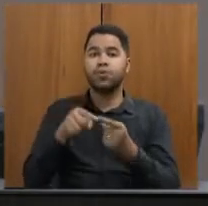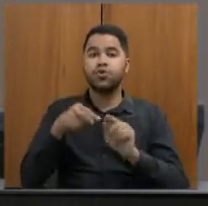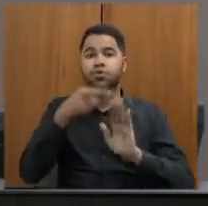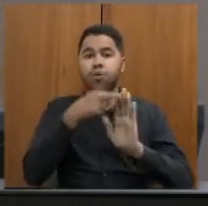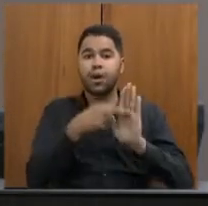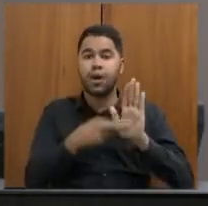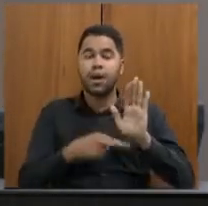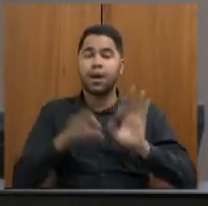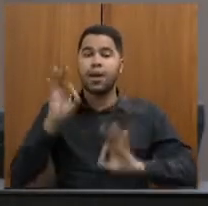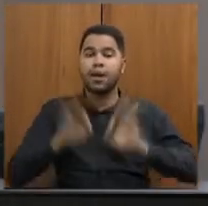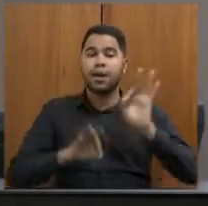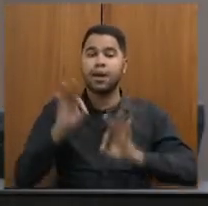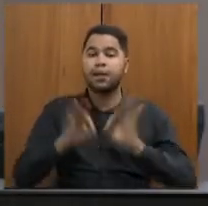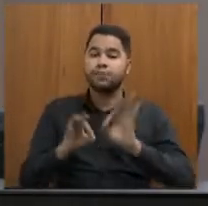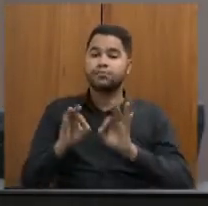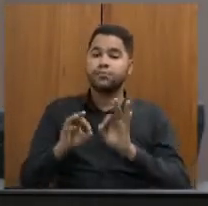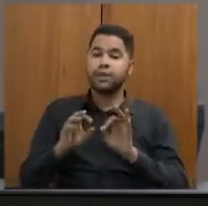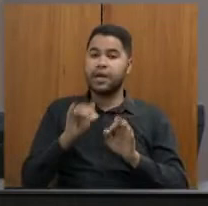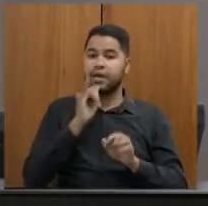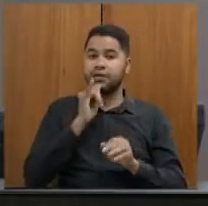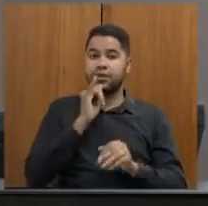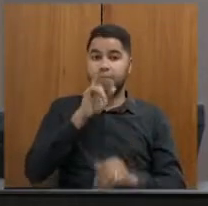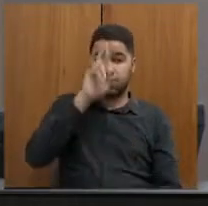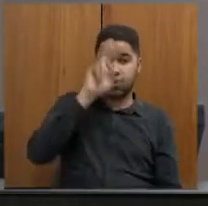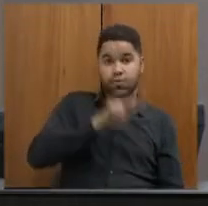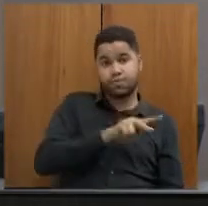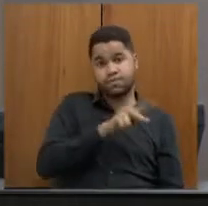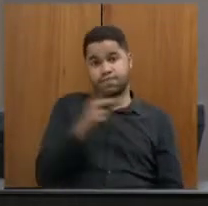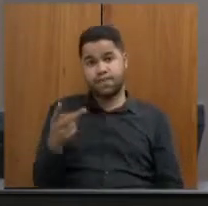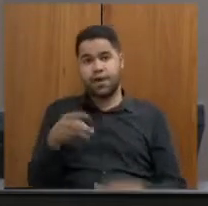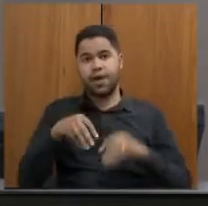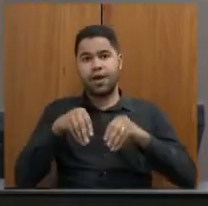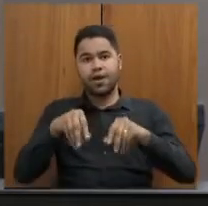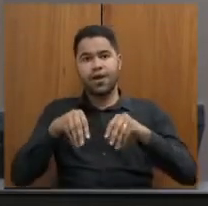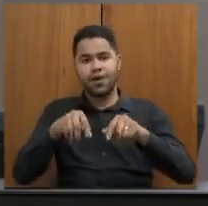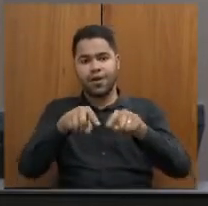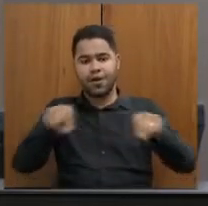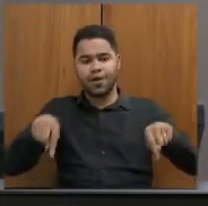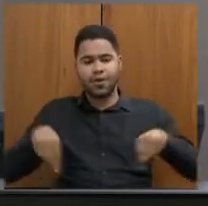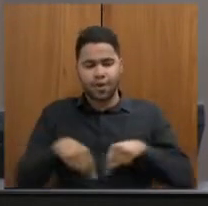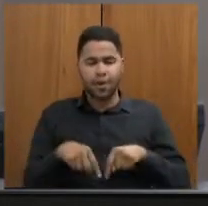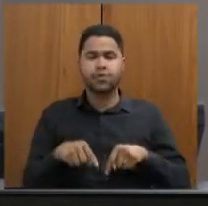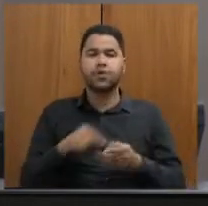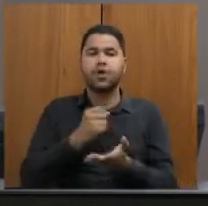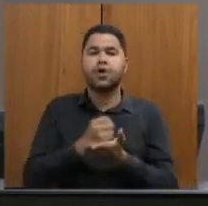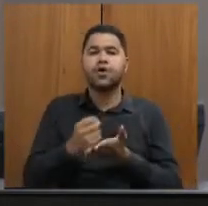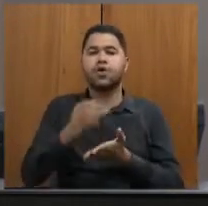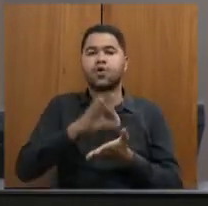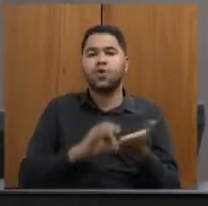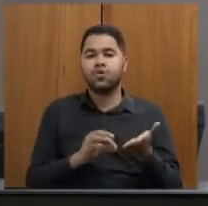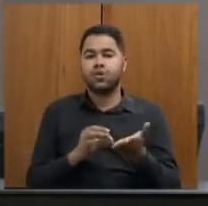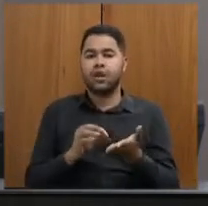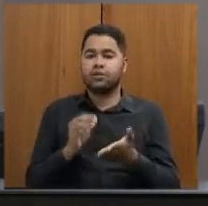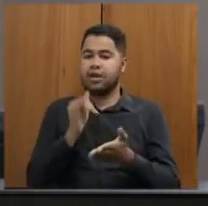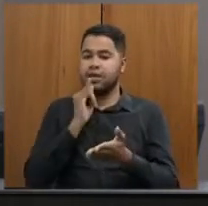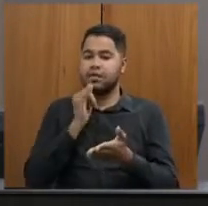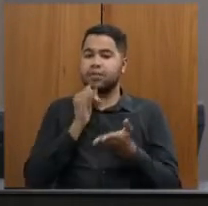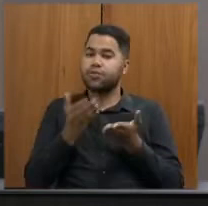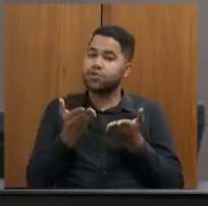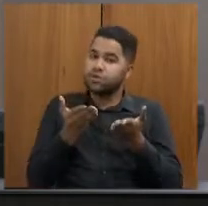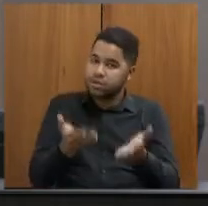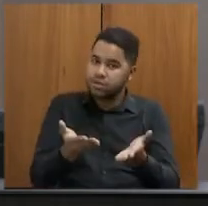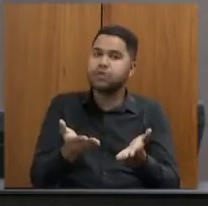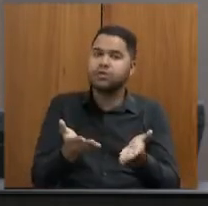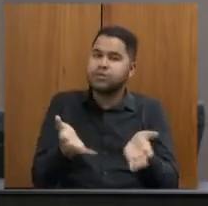regularizar a transferência de titularidade de lotes através da anuência a contrato de cessão de posse de imóveis rurais